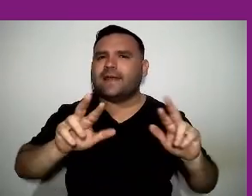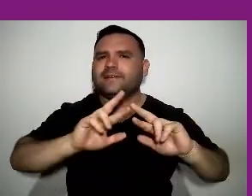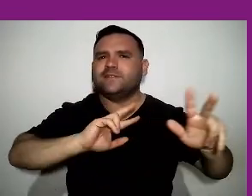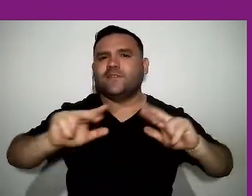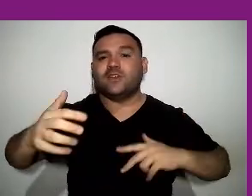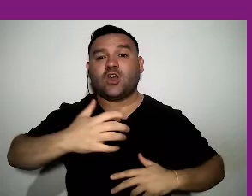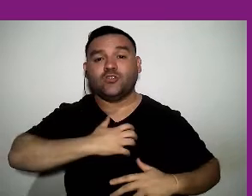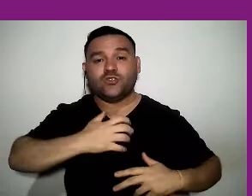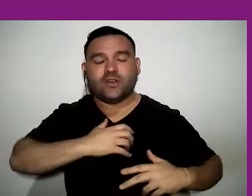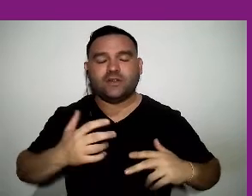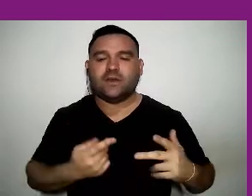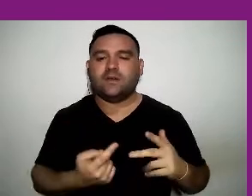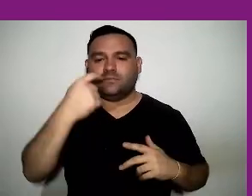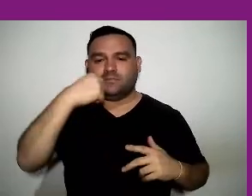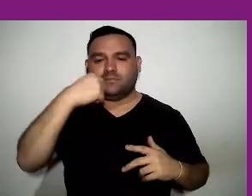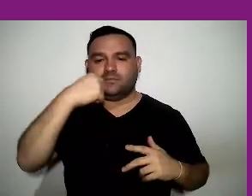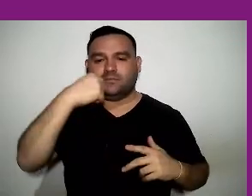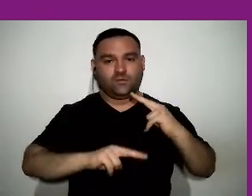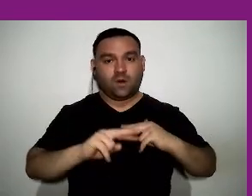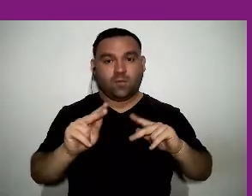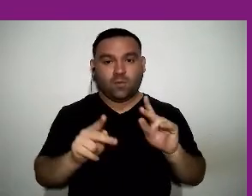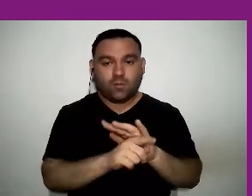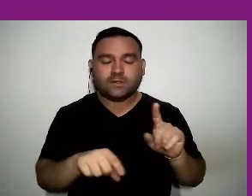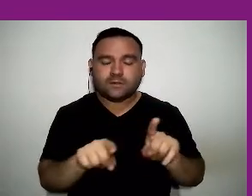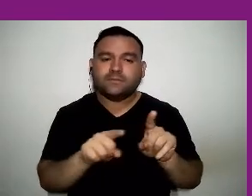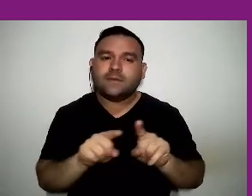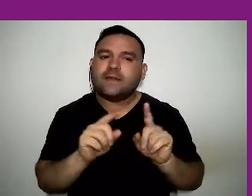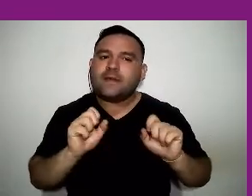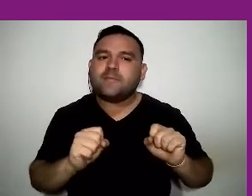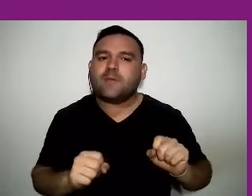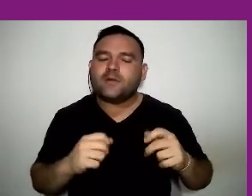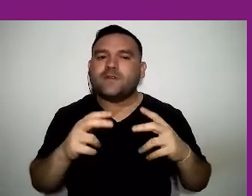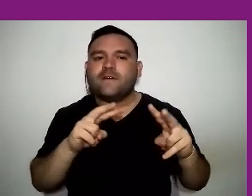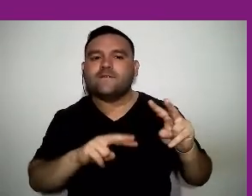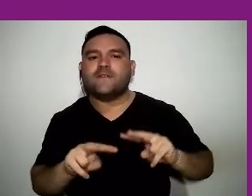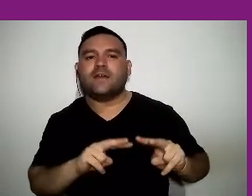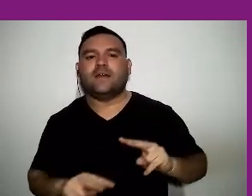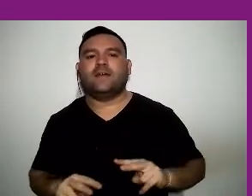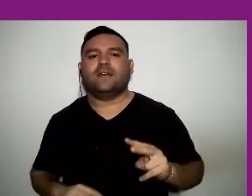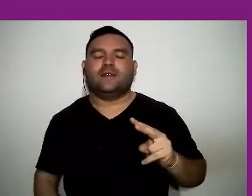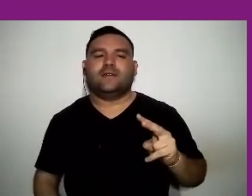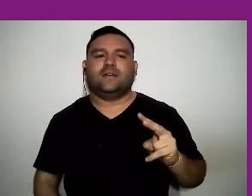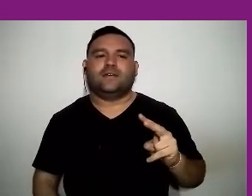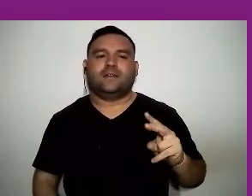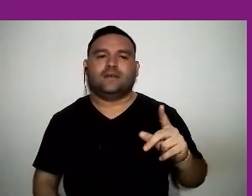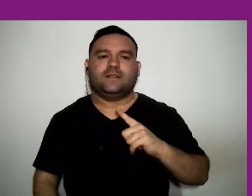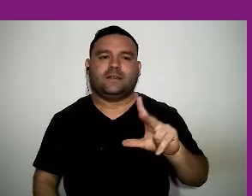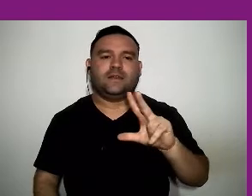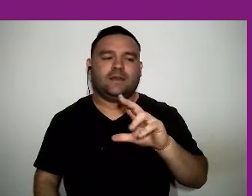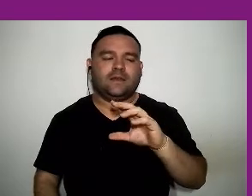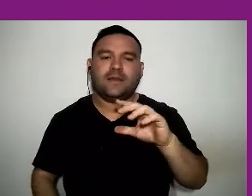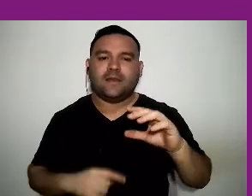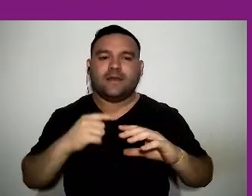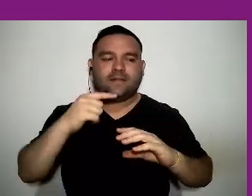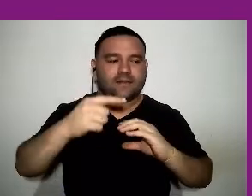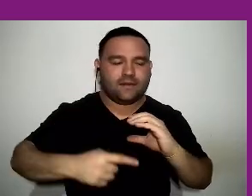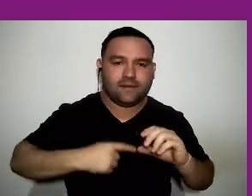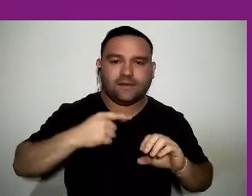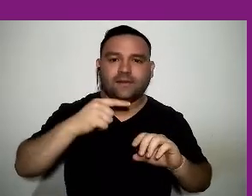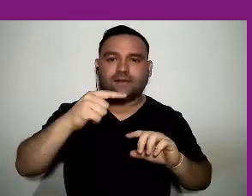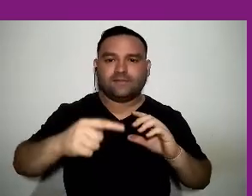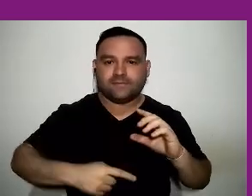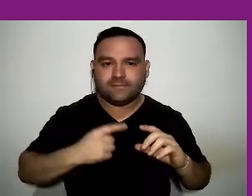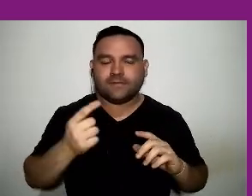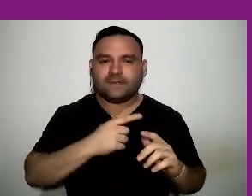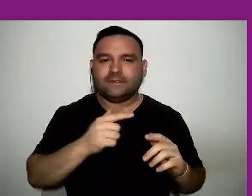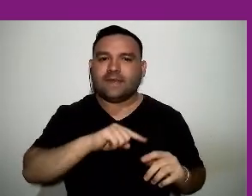diferentes formas de ventilação mecânica que podem ser vistas nesse forma de loop fechado, com